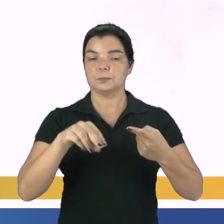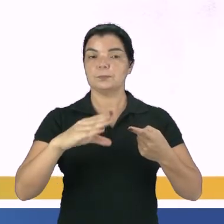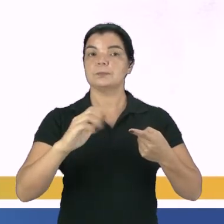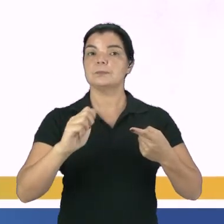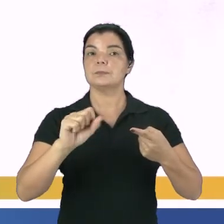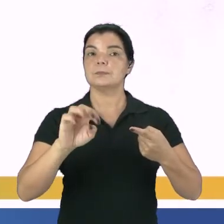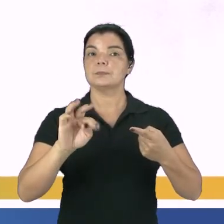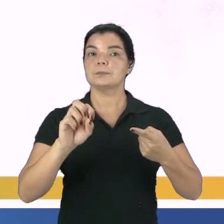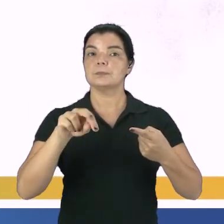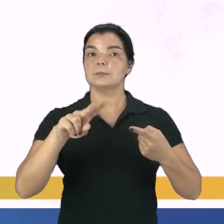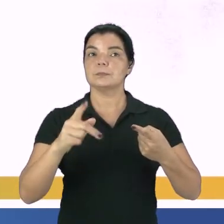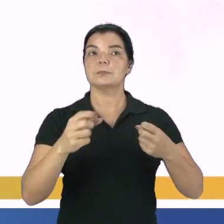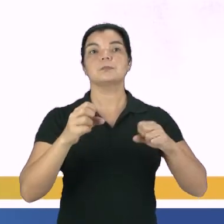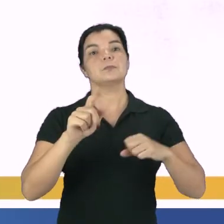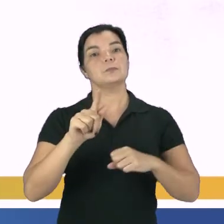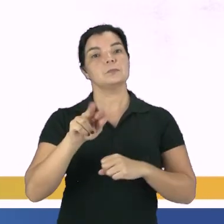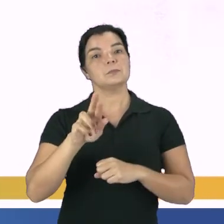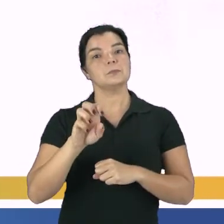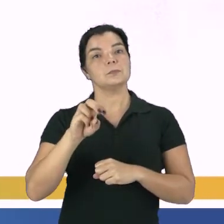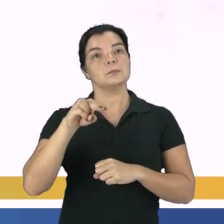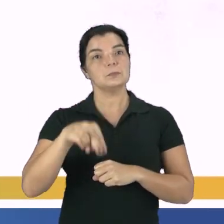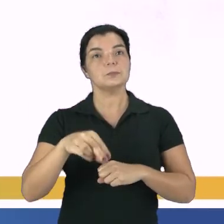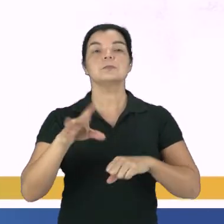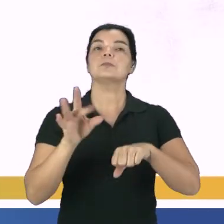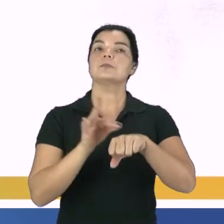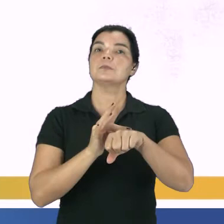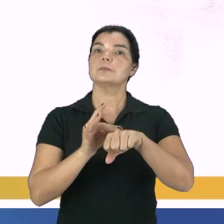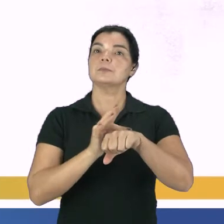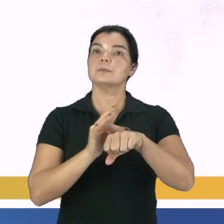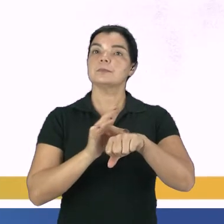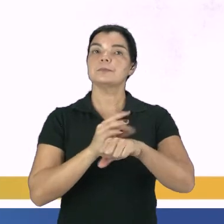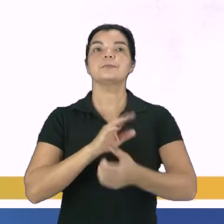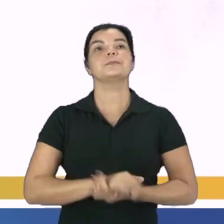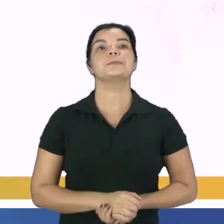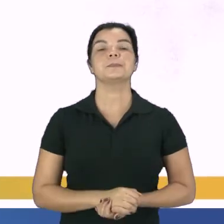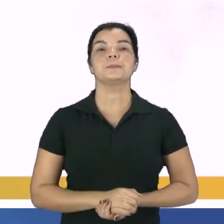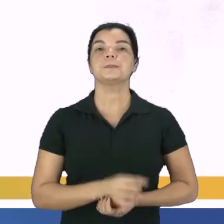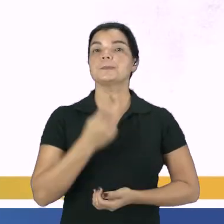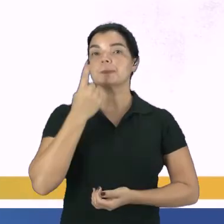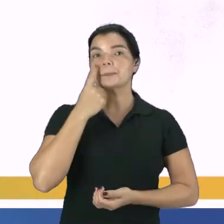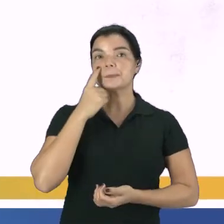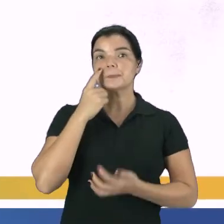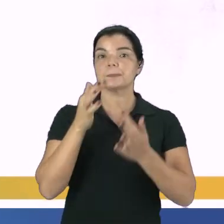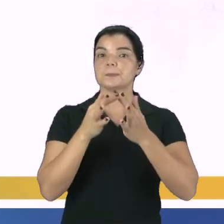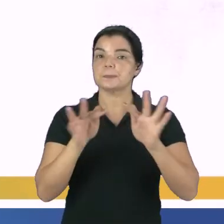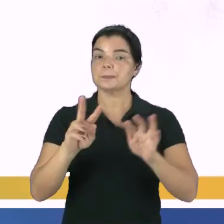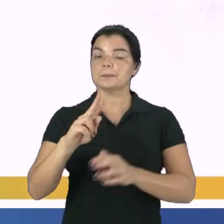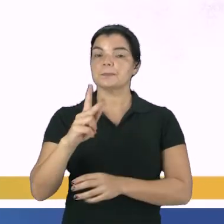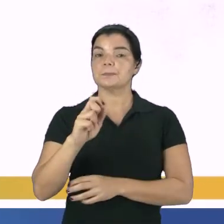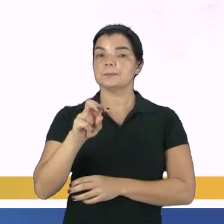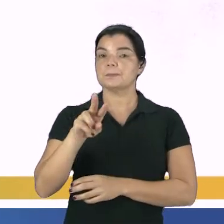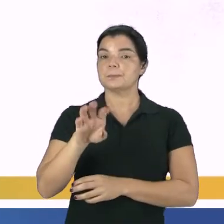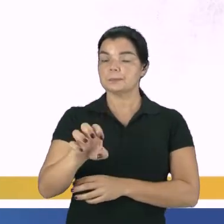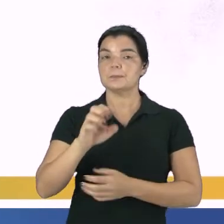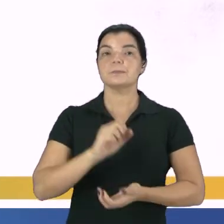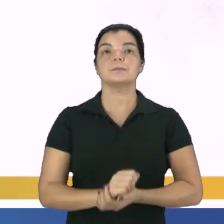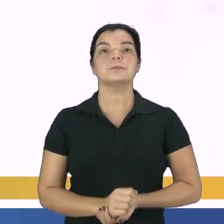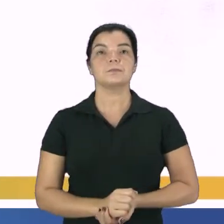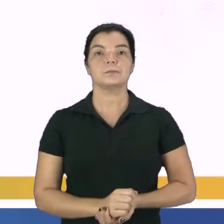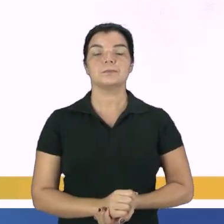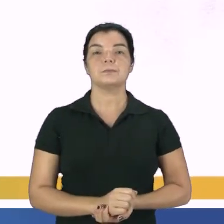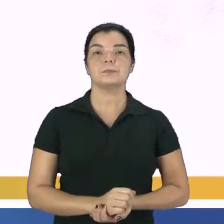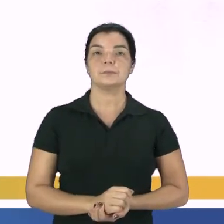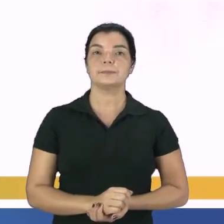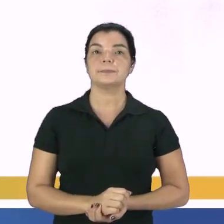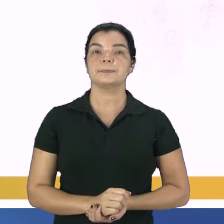castanho. E green, verde. E para falar sobre olhos, continuamos aí no verbo have. I have brown eyes.